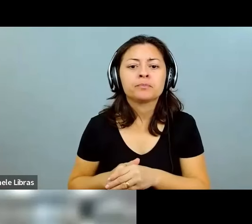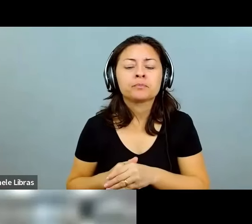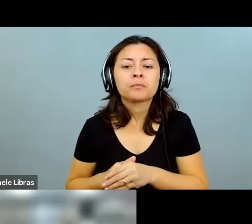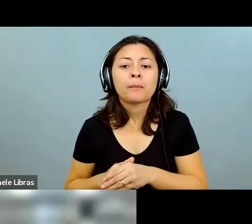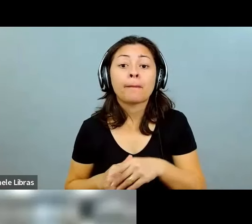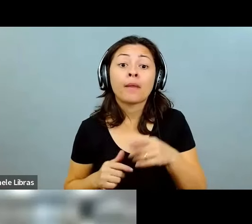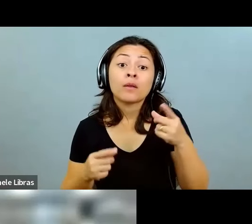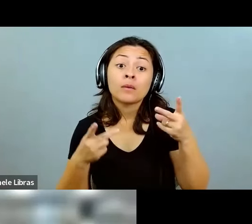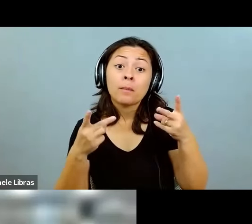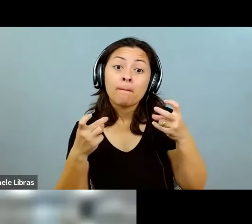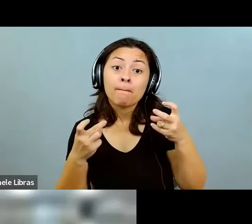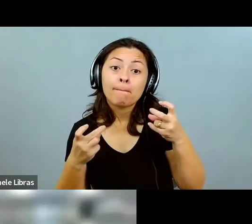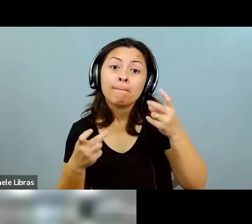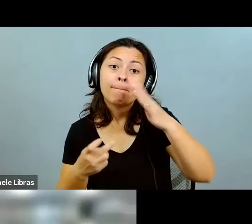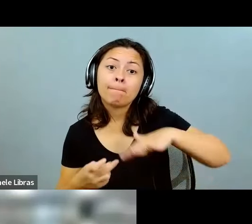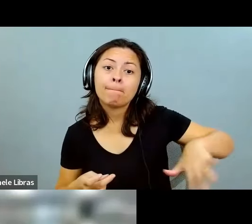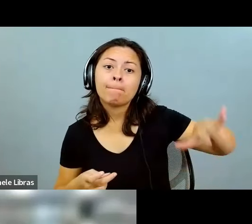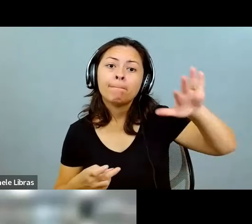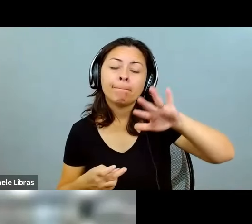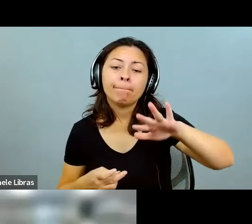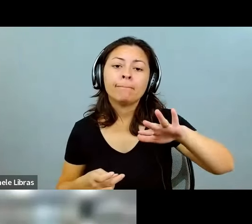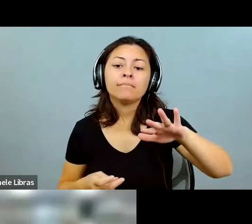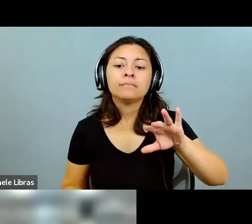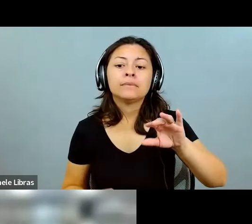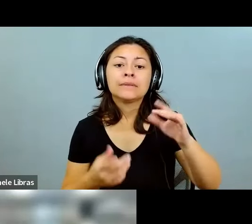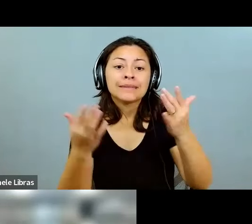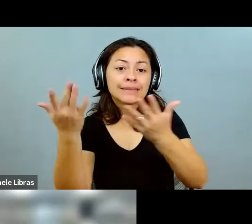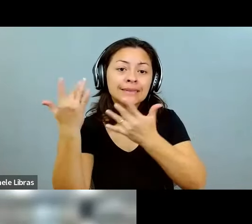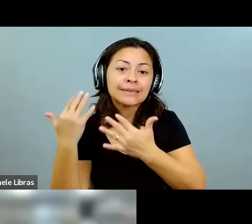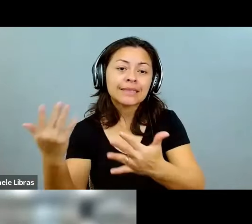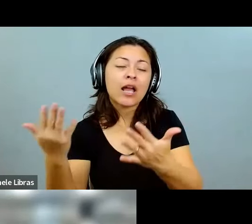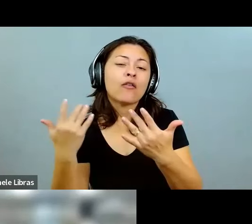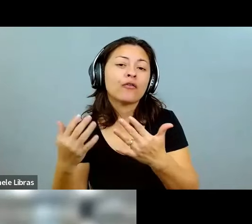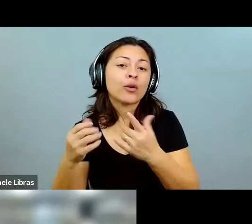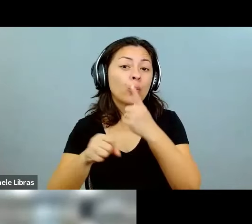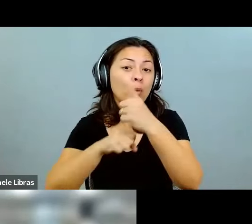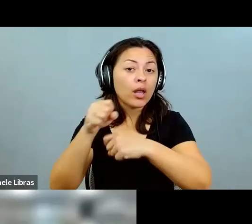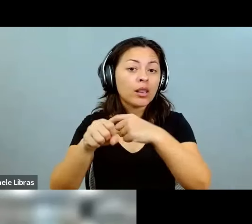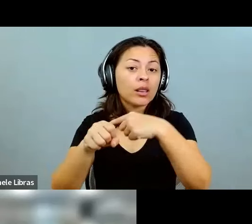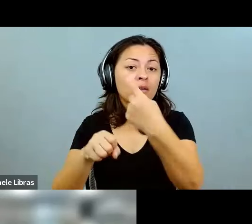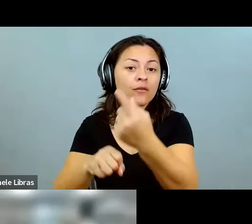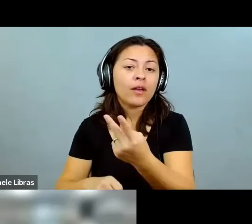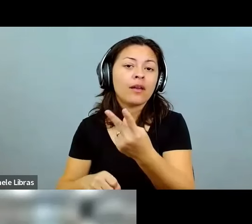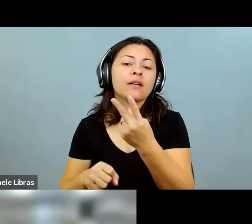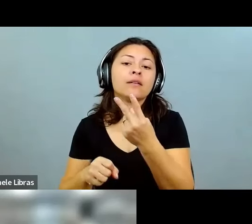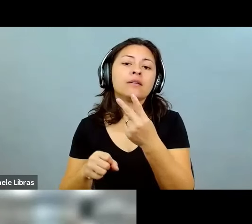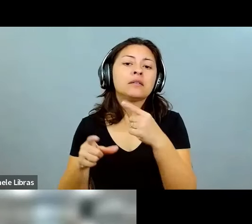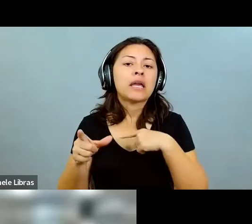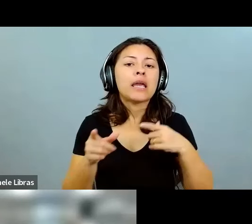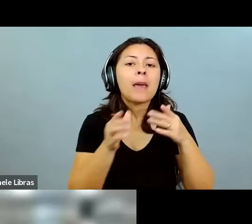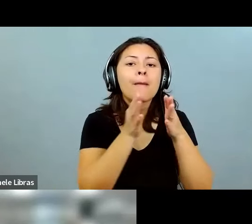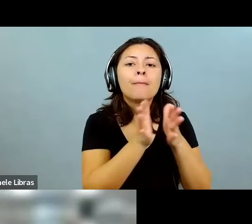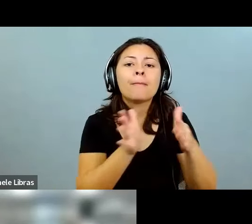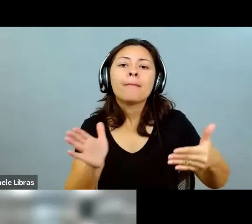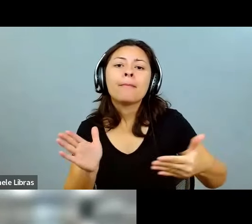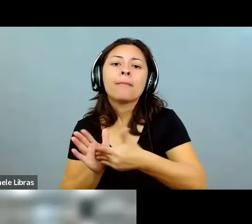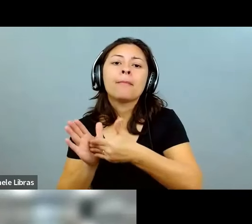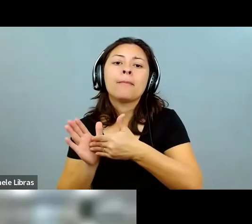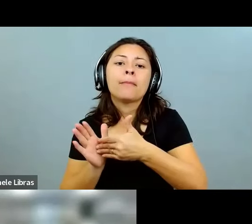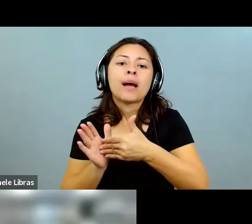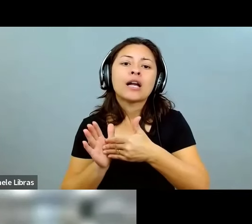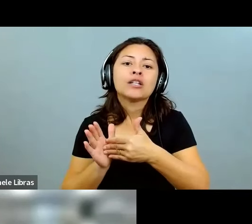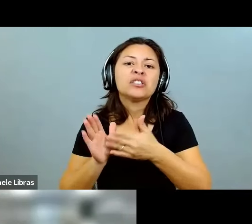gente visualiza para então a gente visualiza uma safra 24 25 uma safra de de margens dentro de Patamares